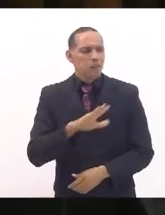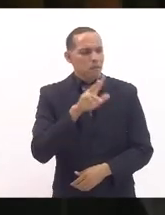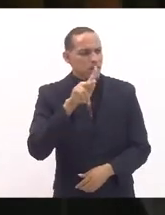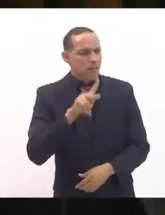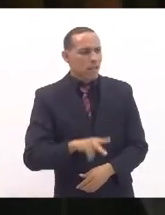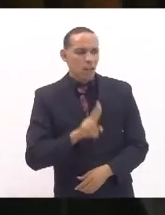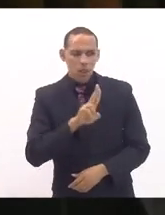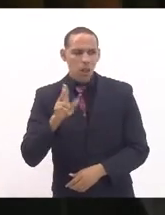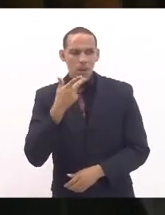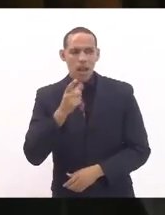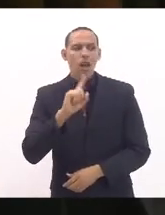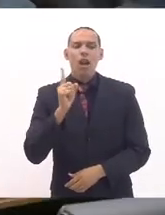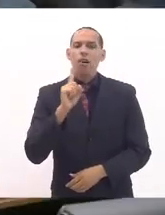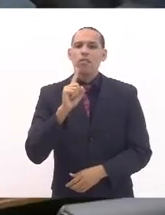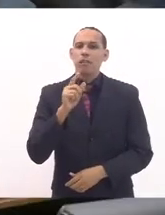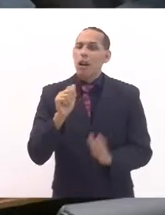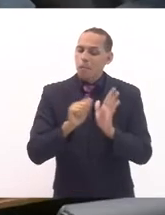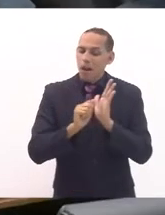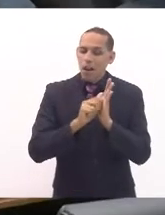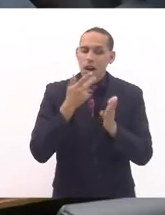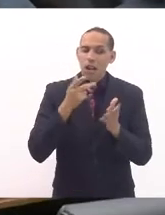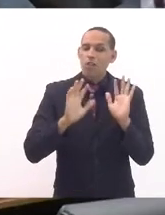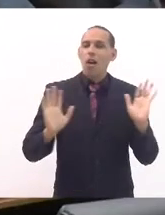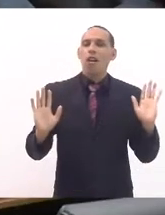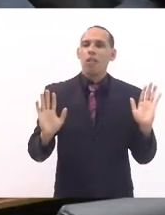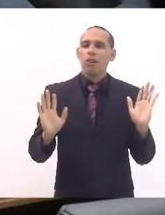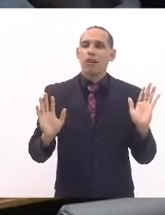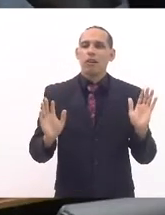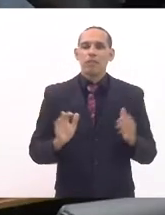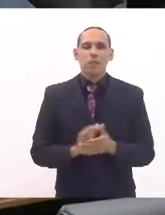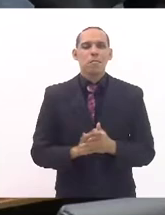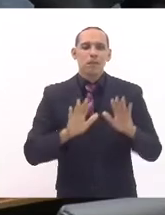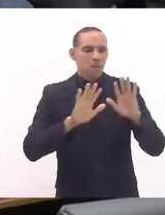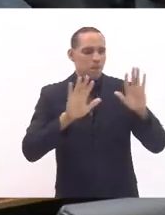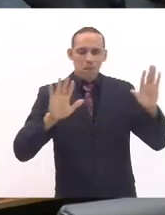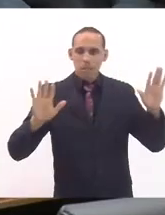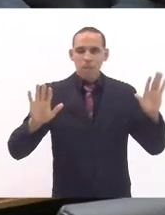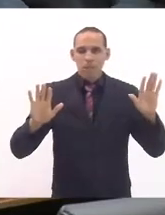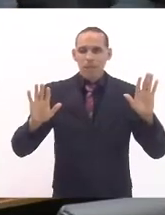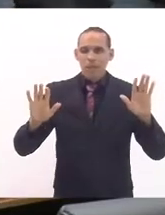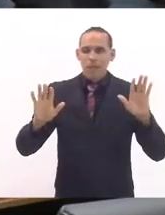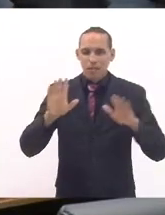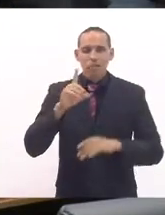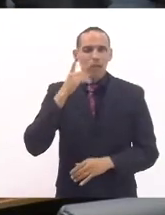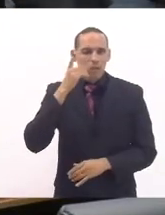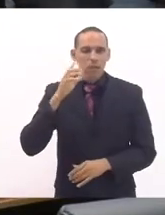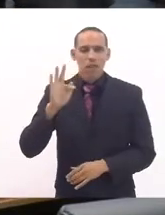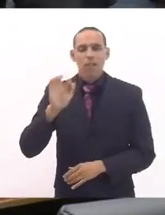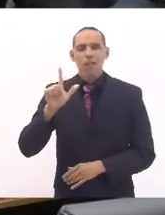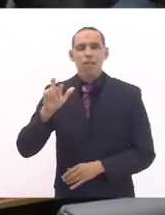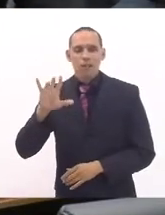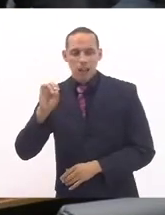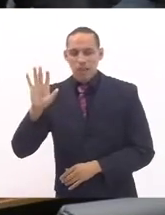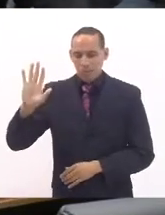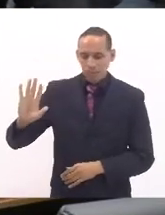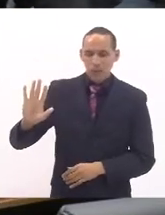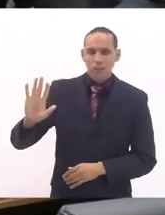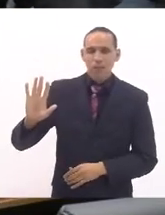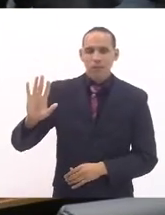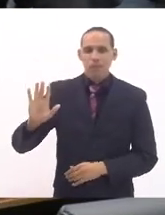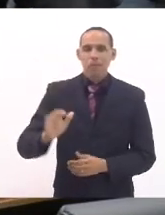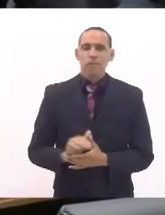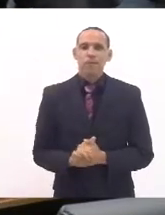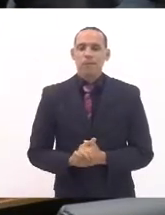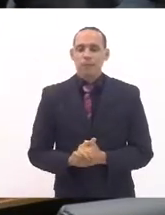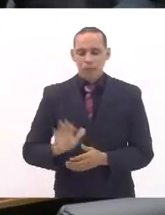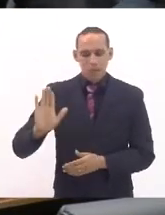nomes, eu só falei de maconha. Olha só, um instante, por favor, deputado Flávio. Um instante. É um